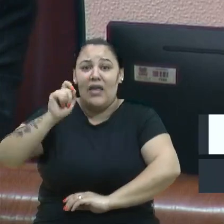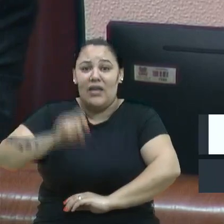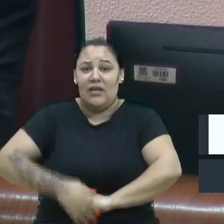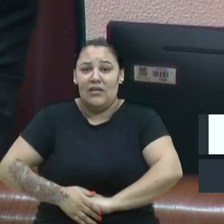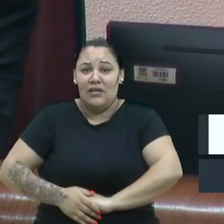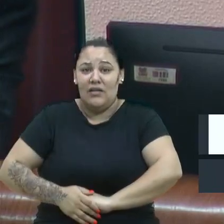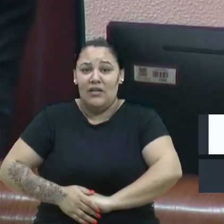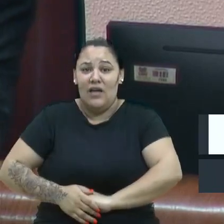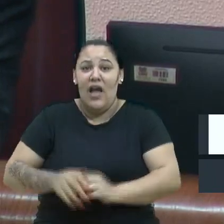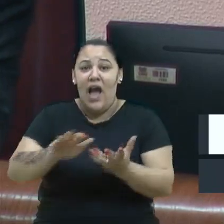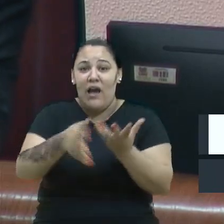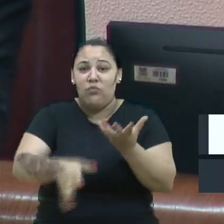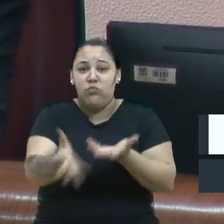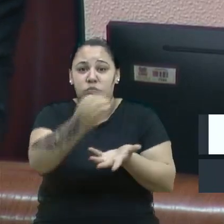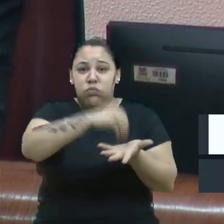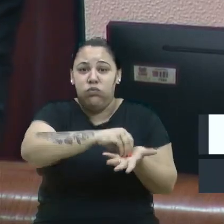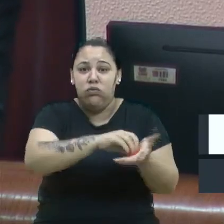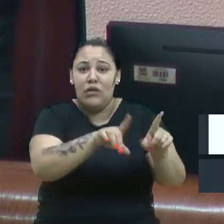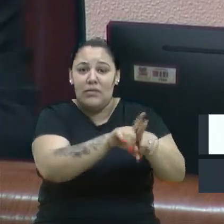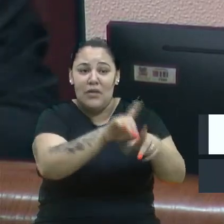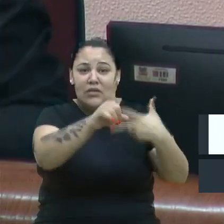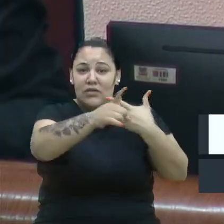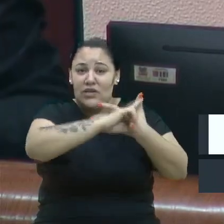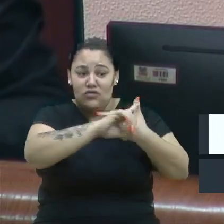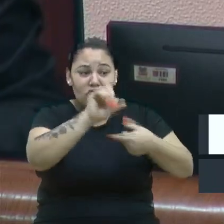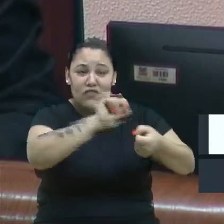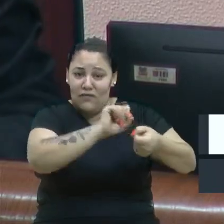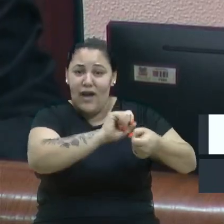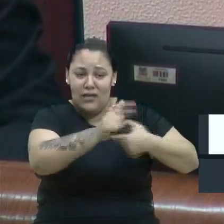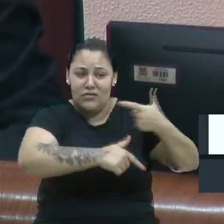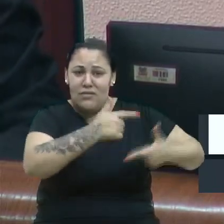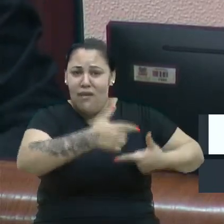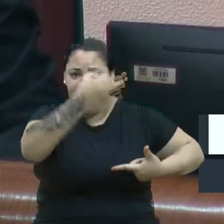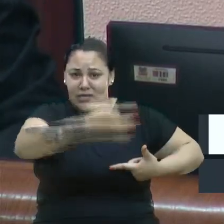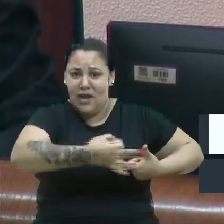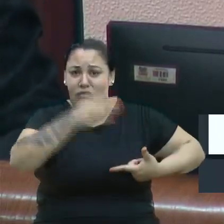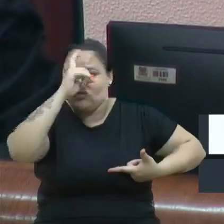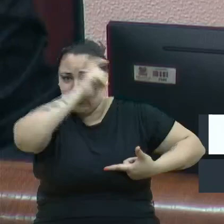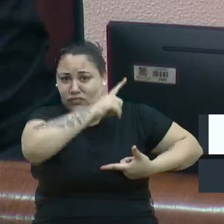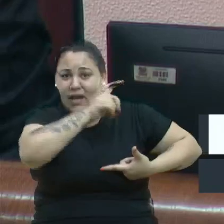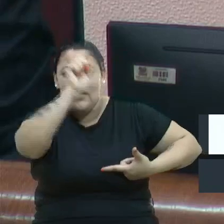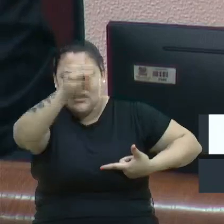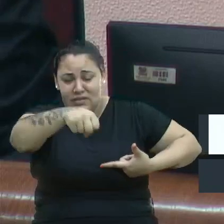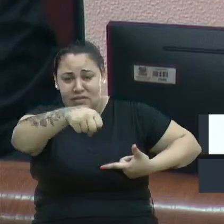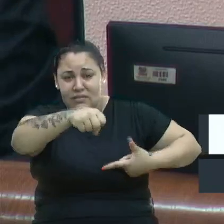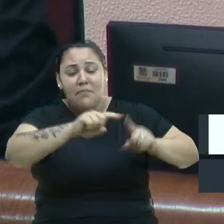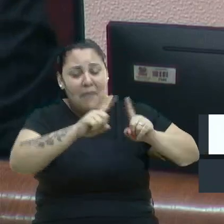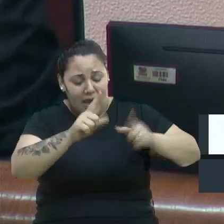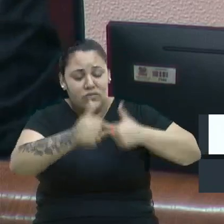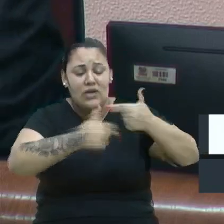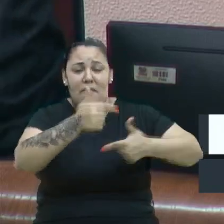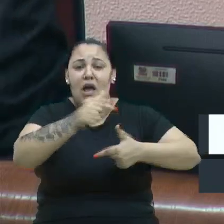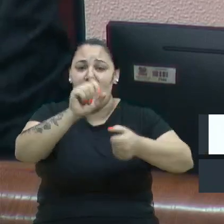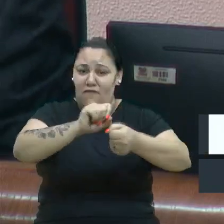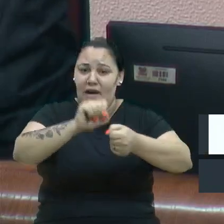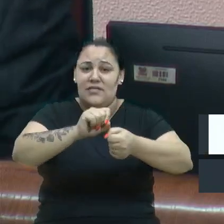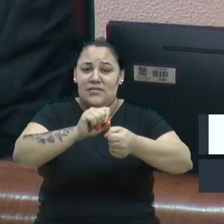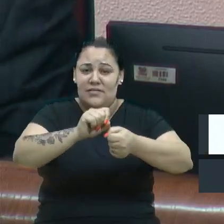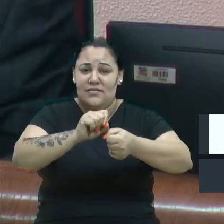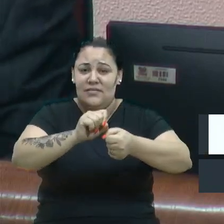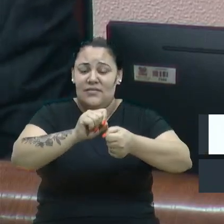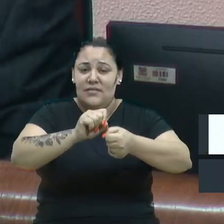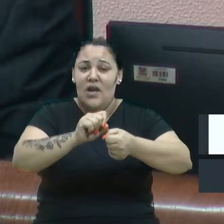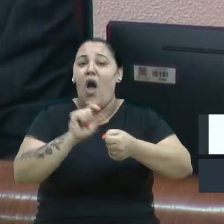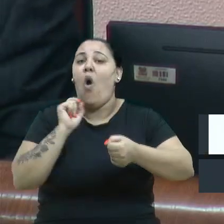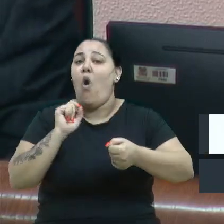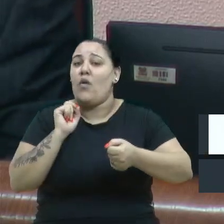o Executivo, tem feito a sua parte, com dificuldade sim, mas tem feito a sua parte. O